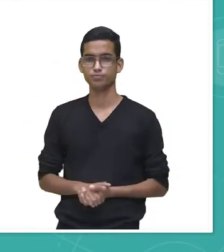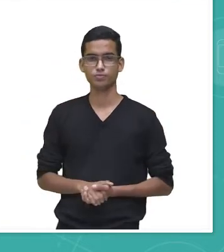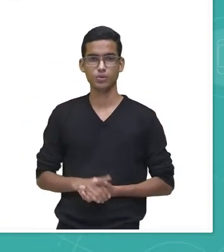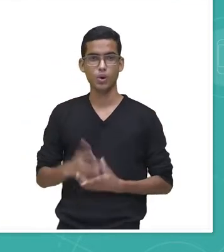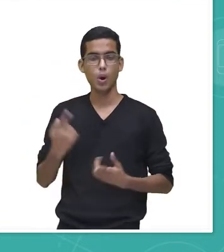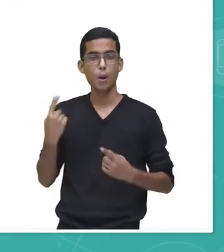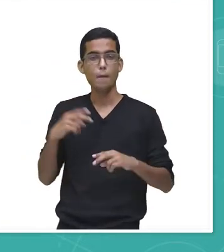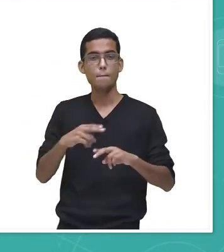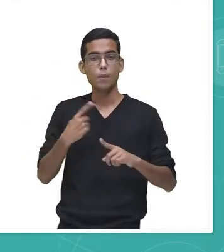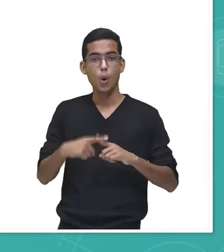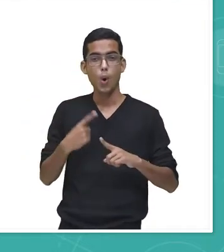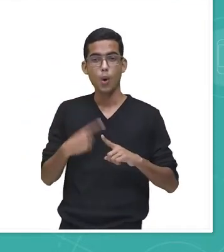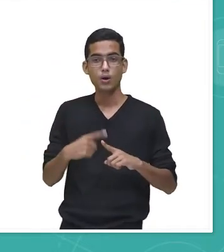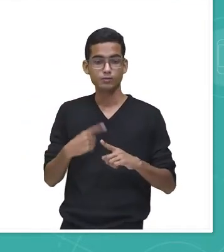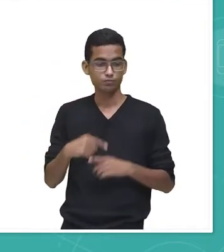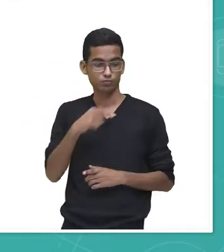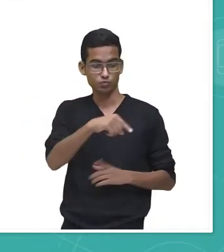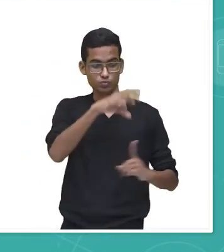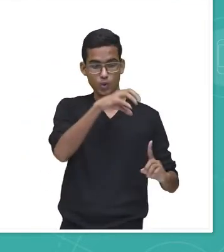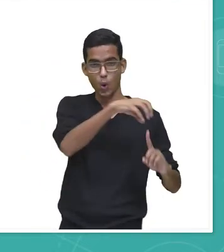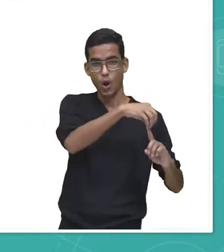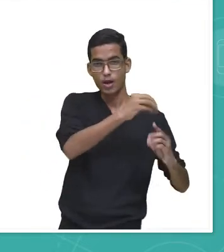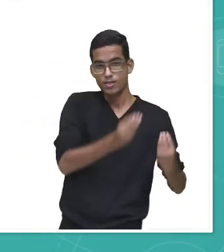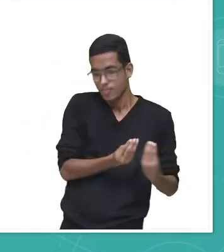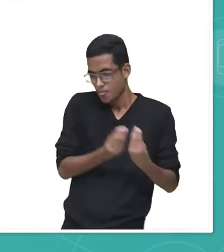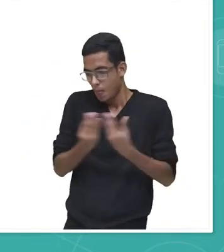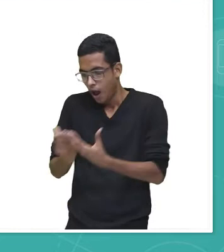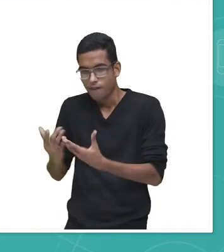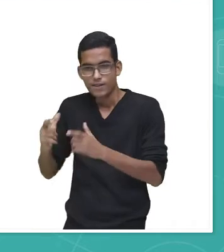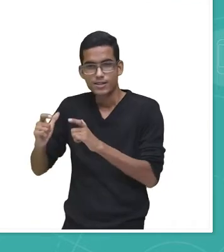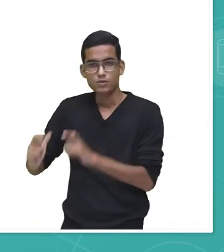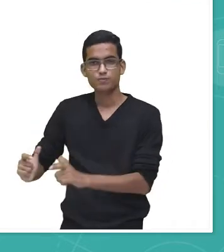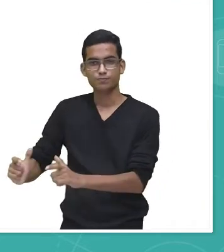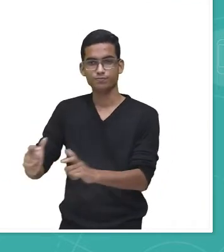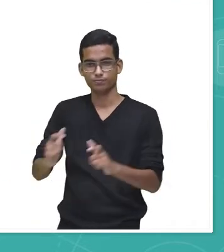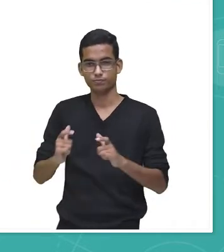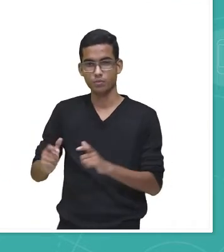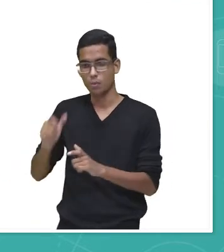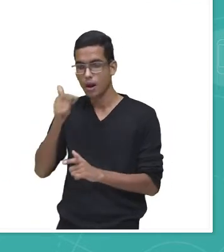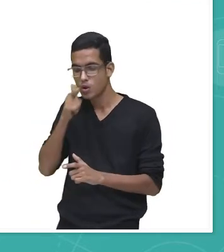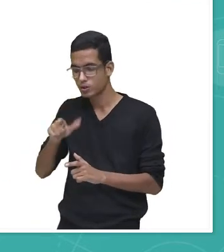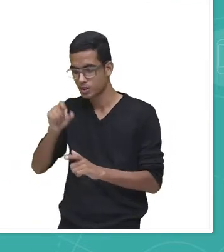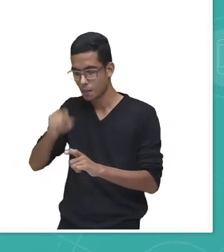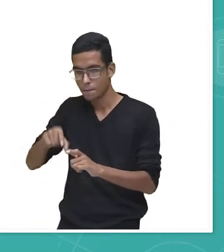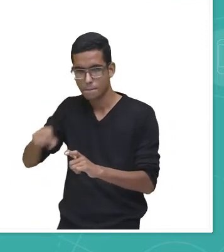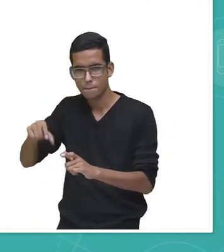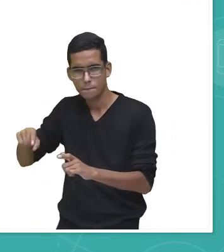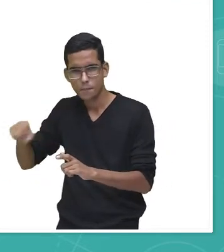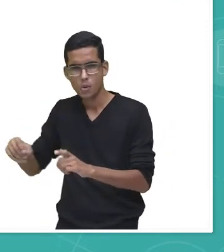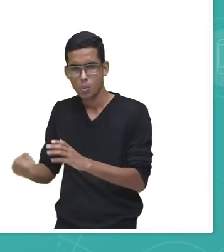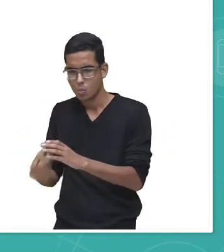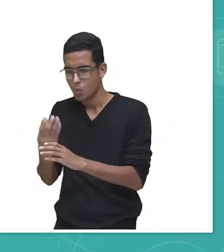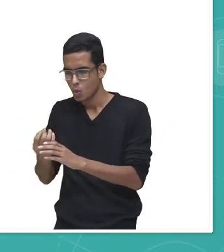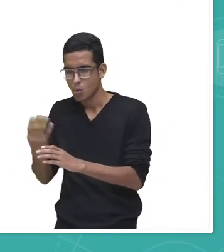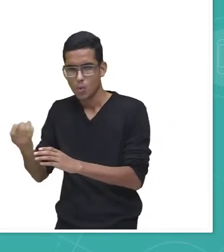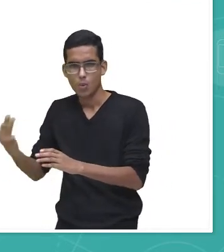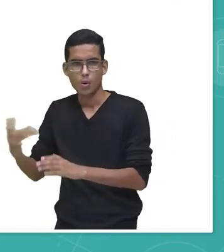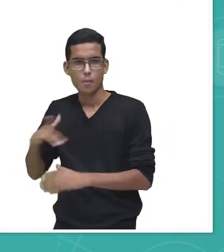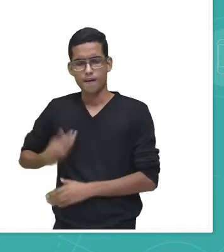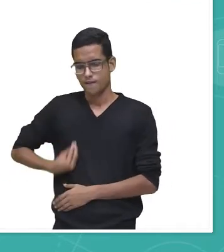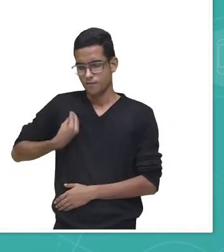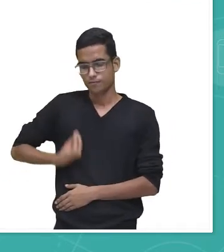recebiam terras. Terras para quê, professora? Vocês vão ver. Para plantar, para colher, para sobreviver e para